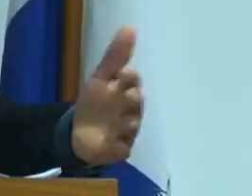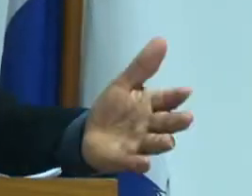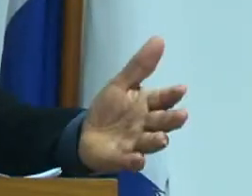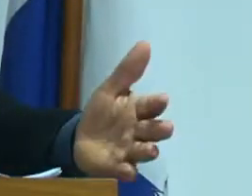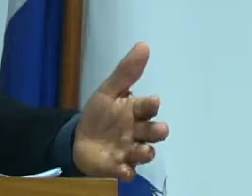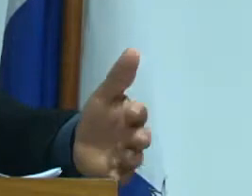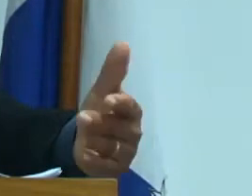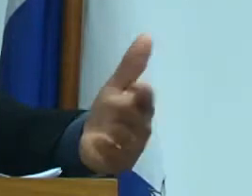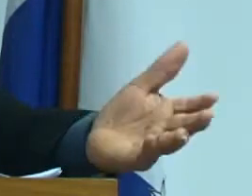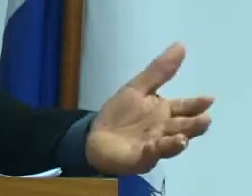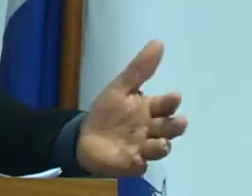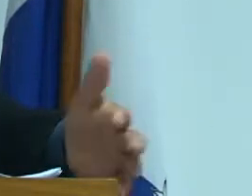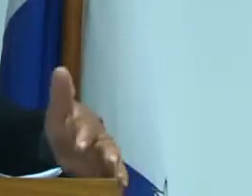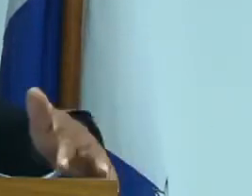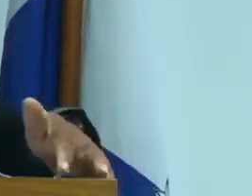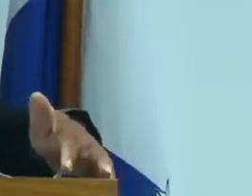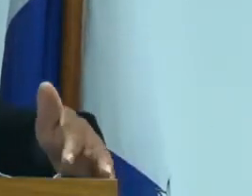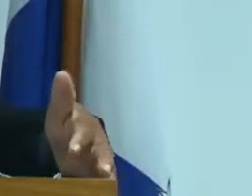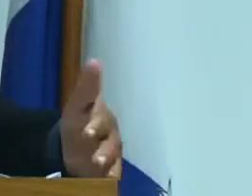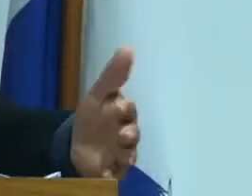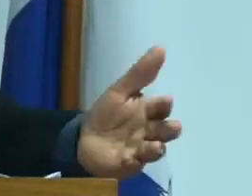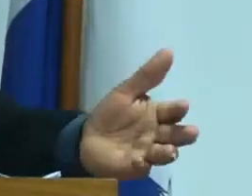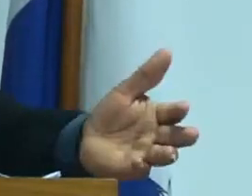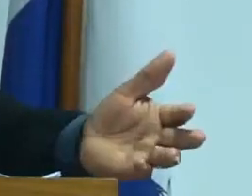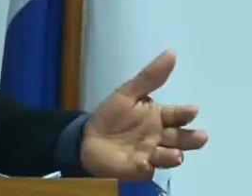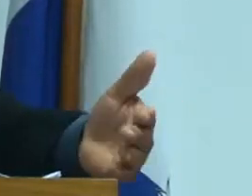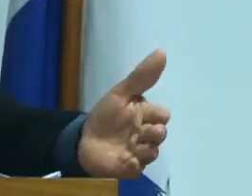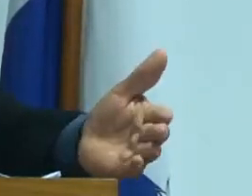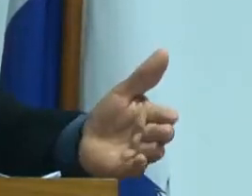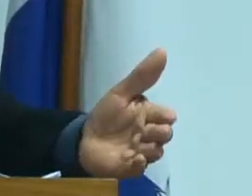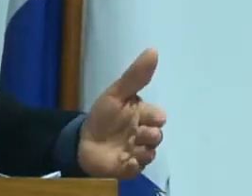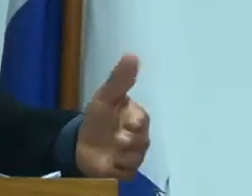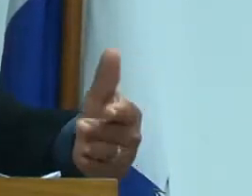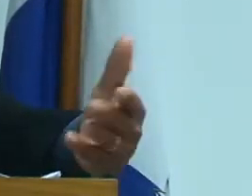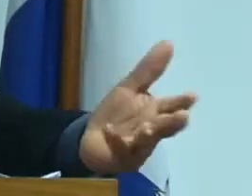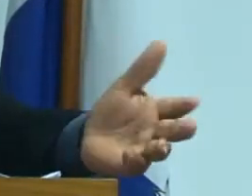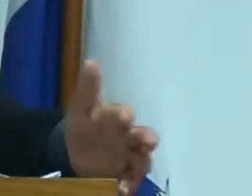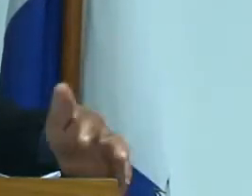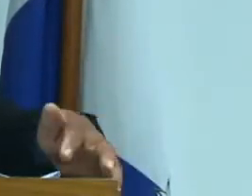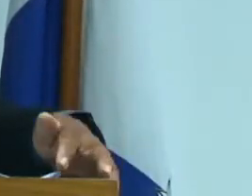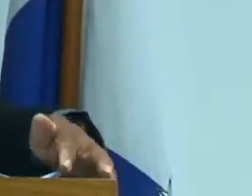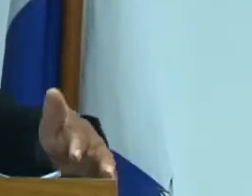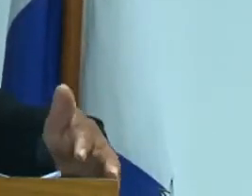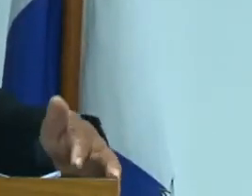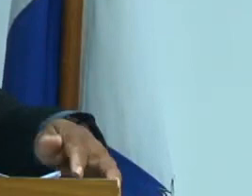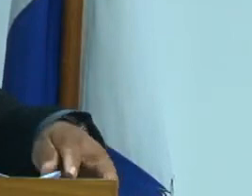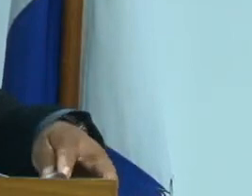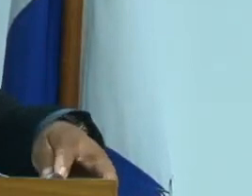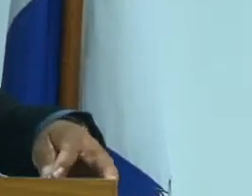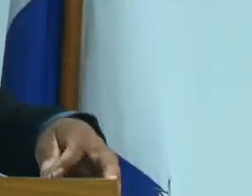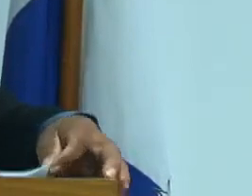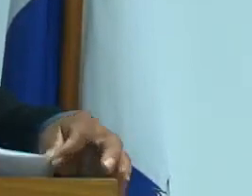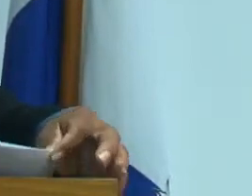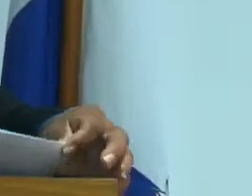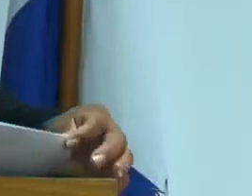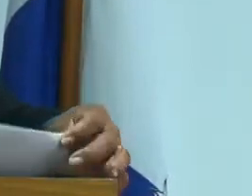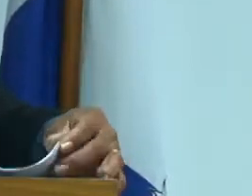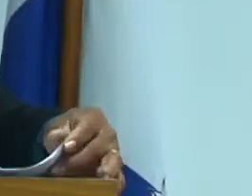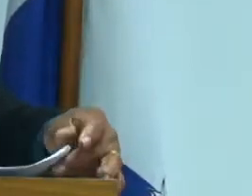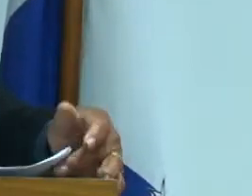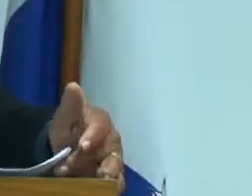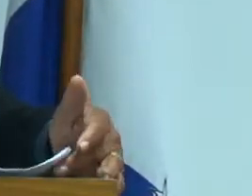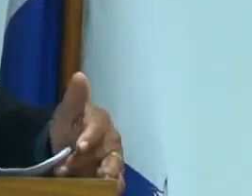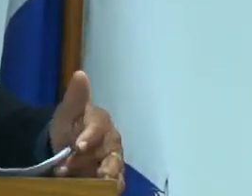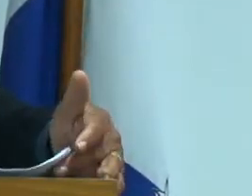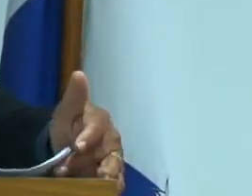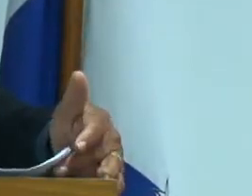e criando esse programa, de repente conseguindo uma caçamba, né? Eu trabalhei muito em Niterói, nessas áreas, no Rio de